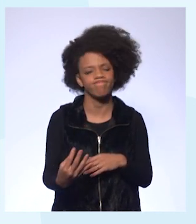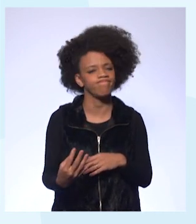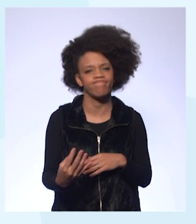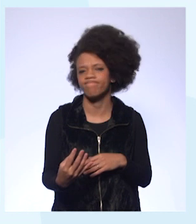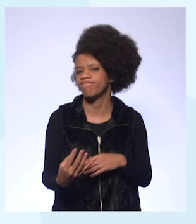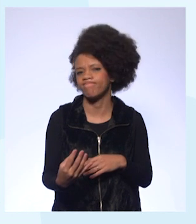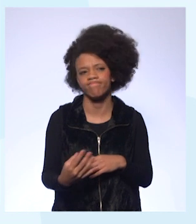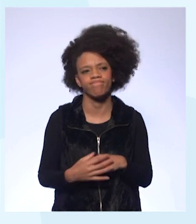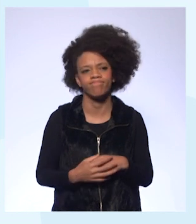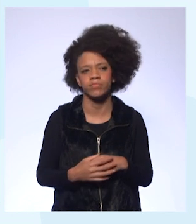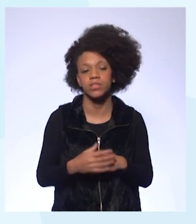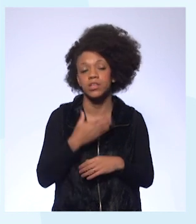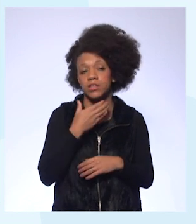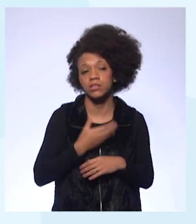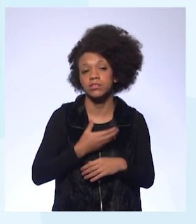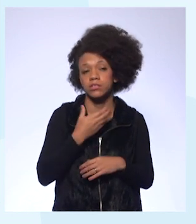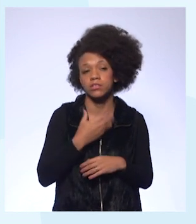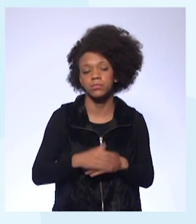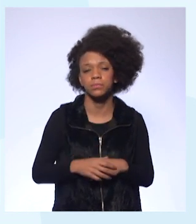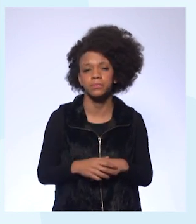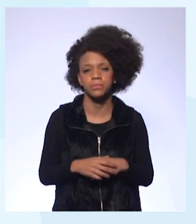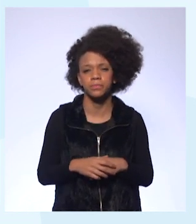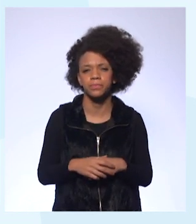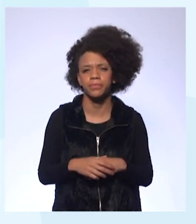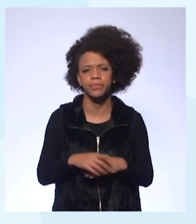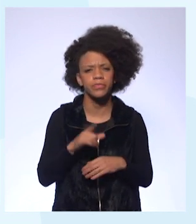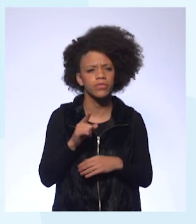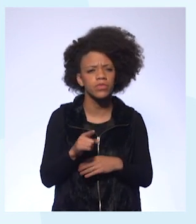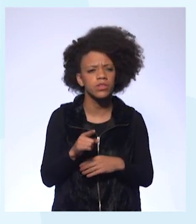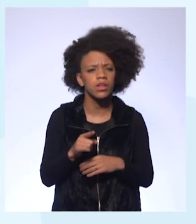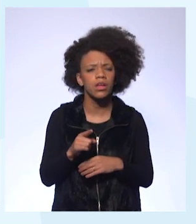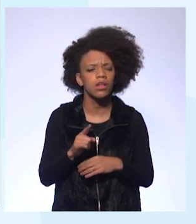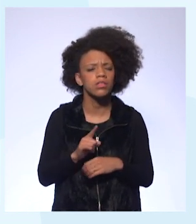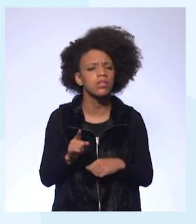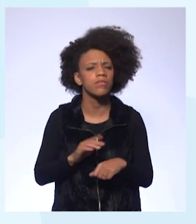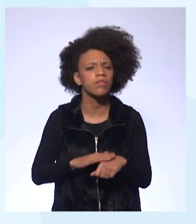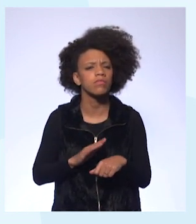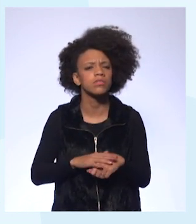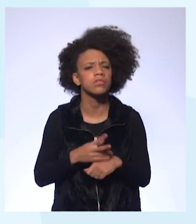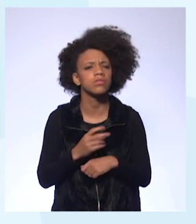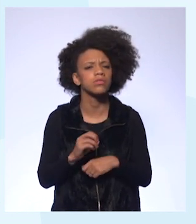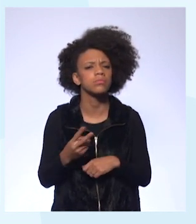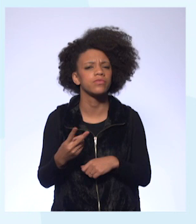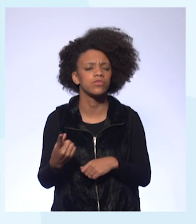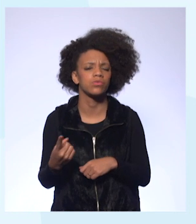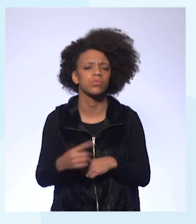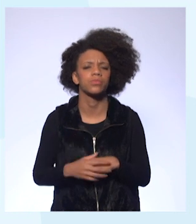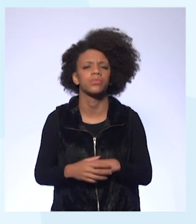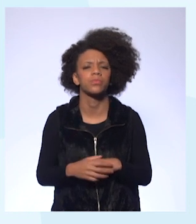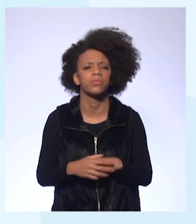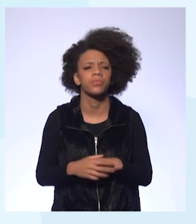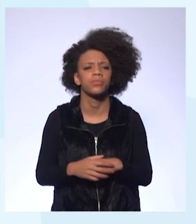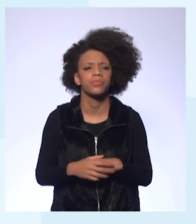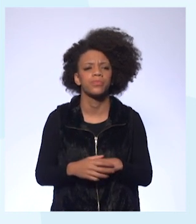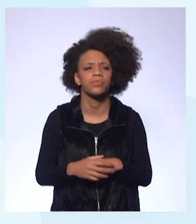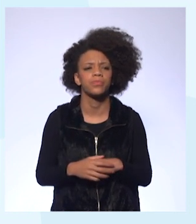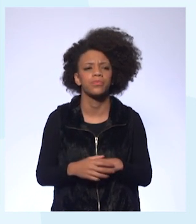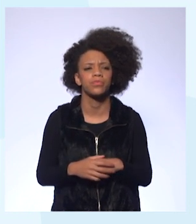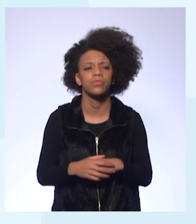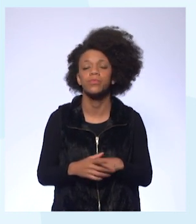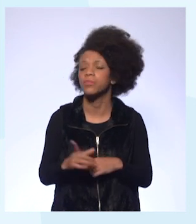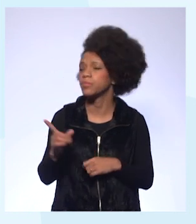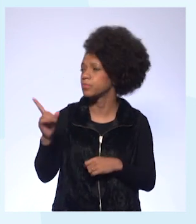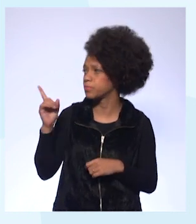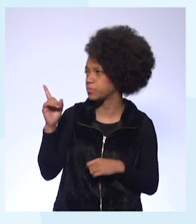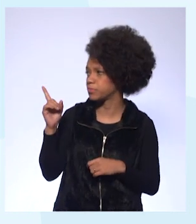Travel in December é você não vai fazer isso em 2021 e o ontem e